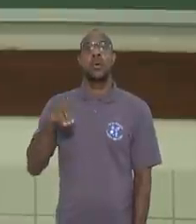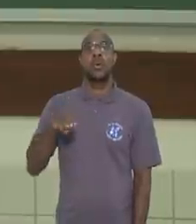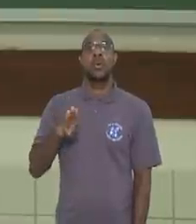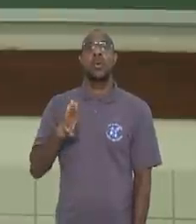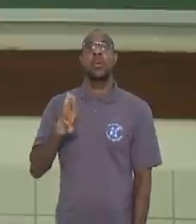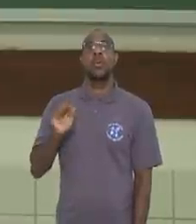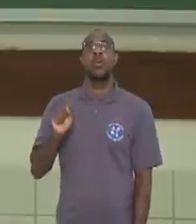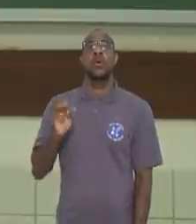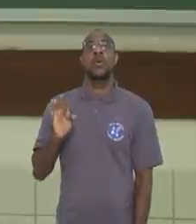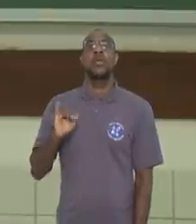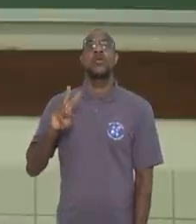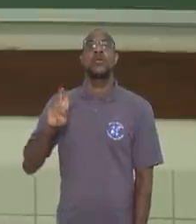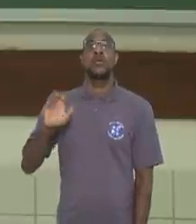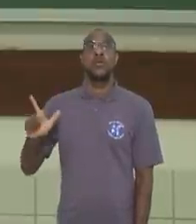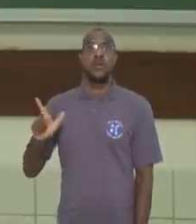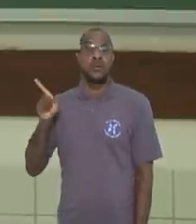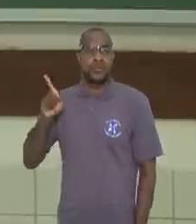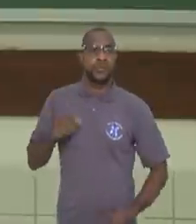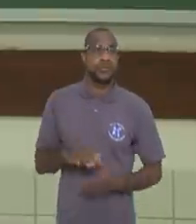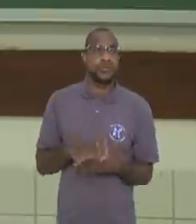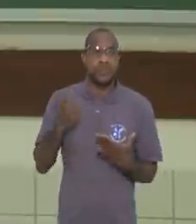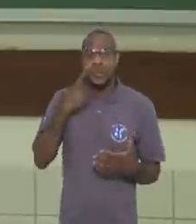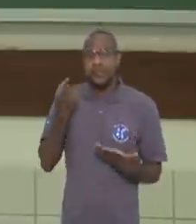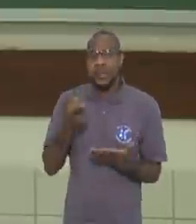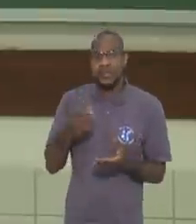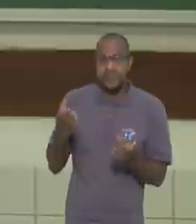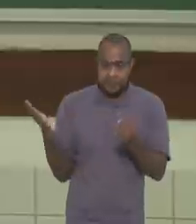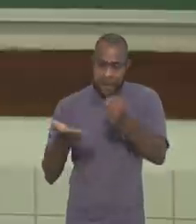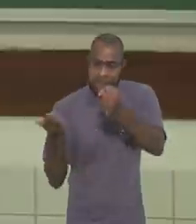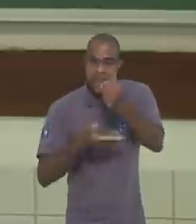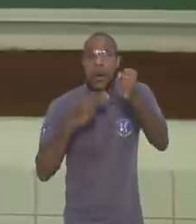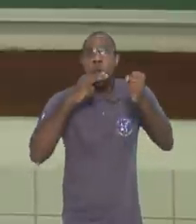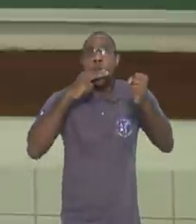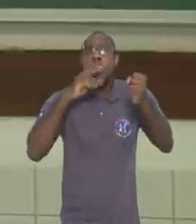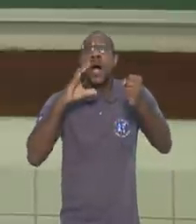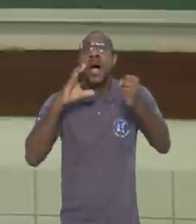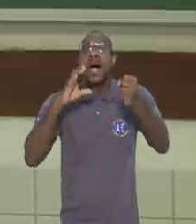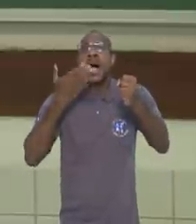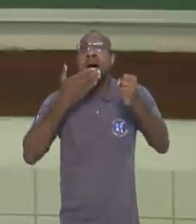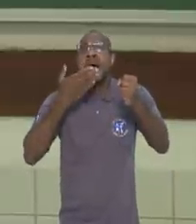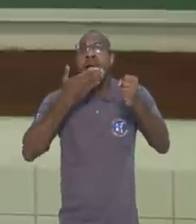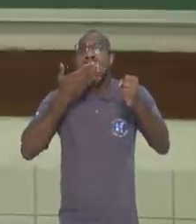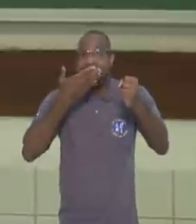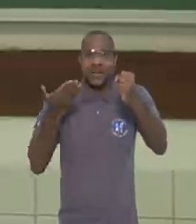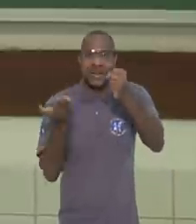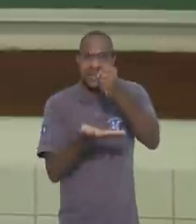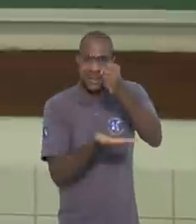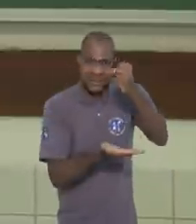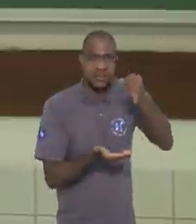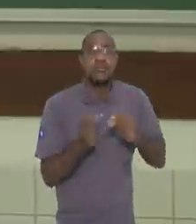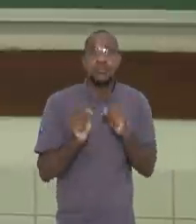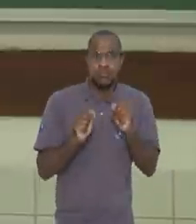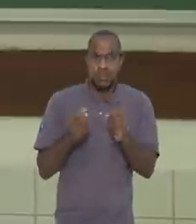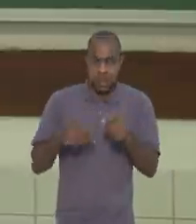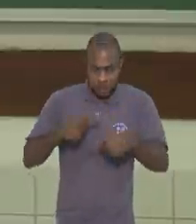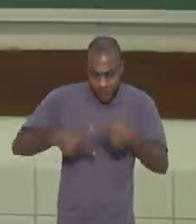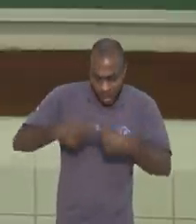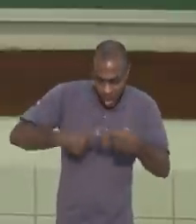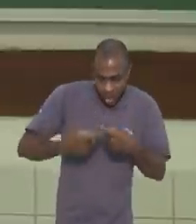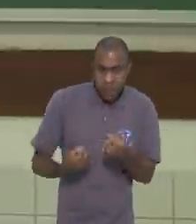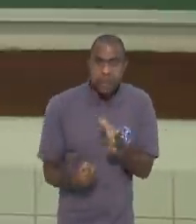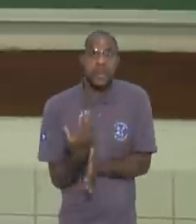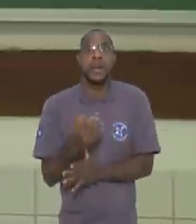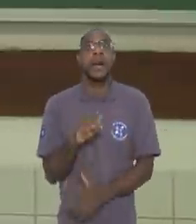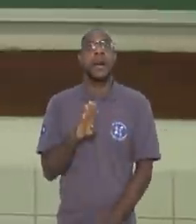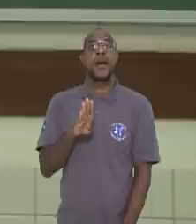de um indivíduo vivo, geralmente a cana-de-açúcar aqui, né? Que é uma planta, que é um ser vivo. Qual que é a vantagem disso, gente? Quando a gente utiliza